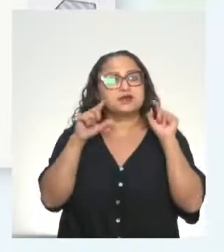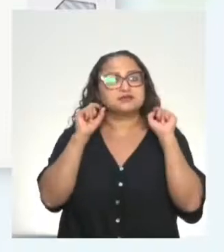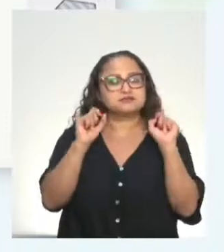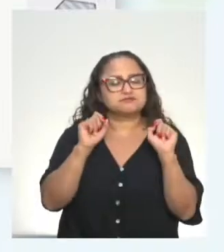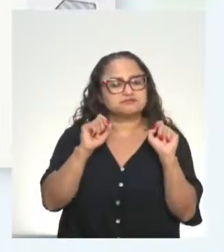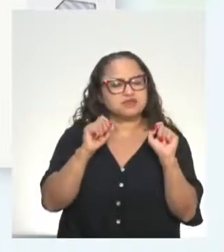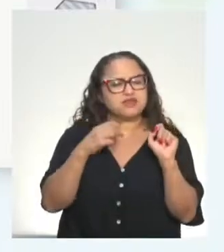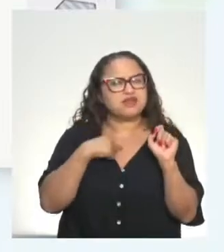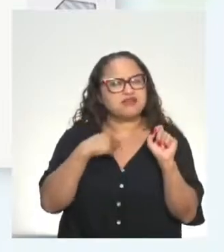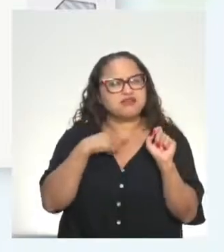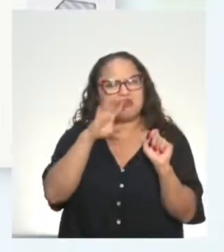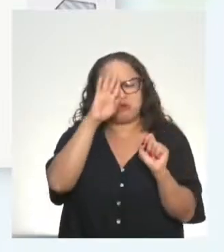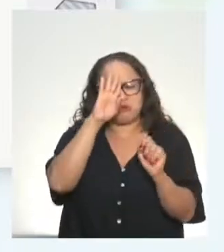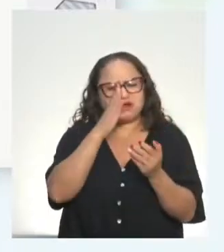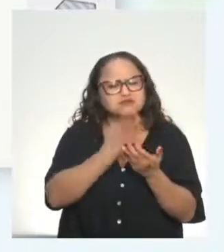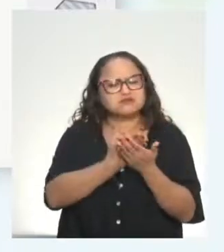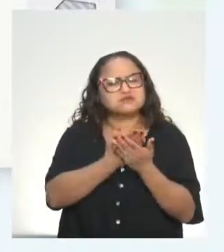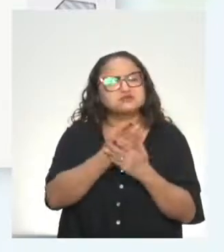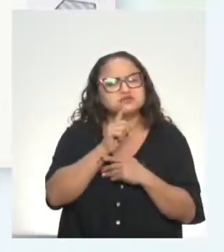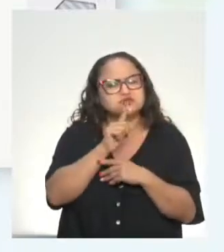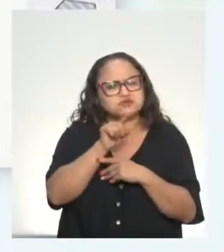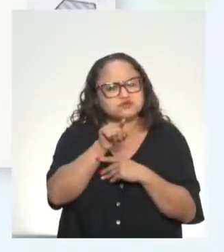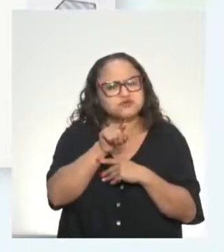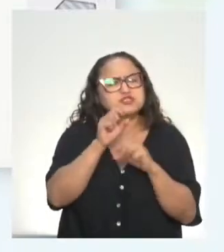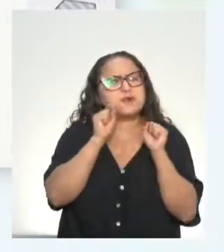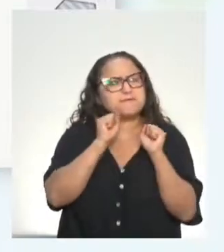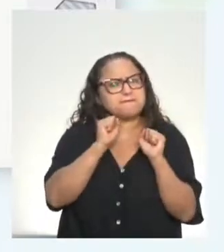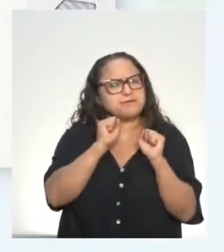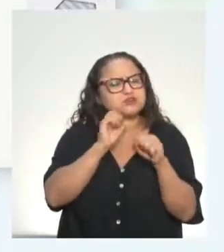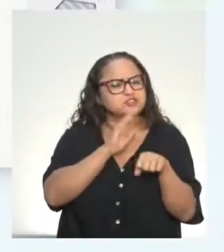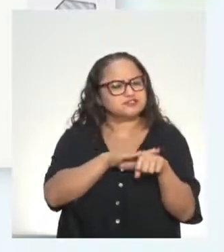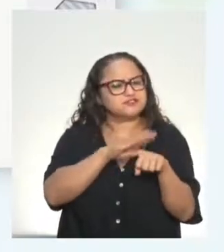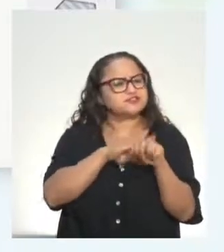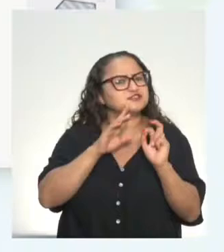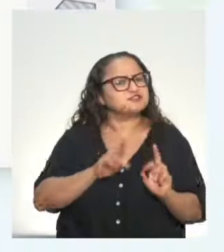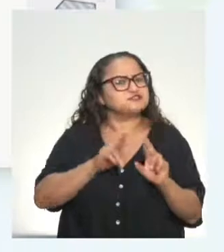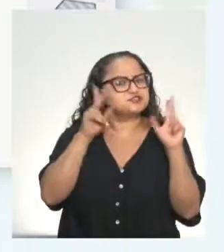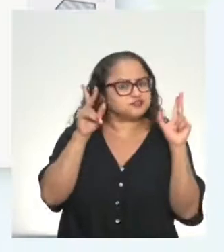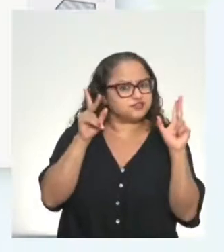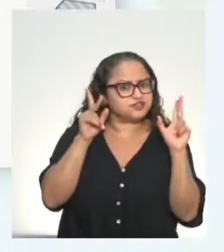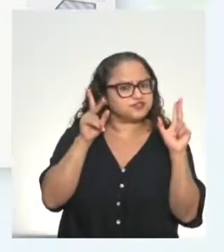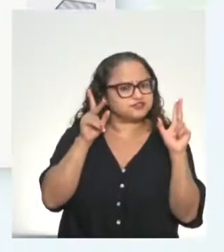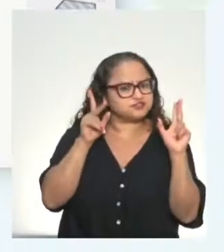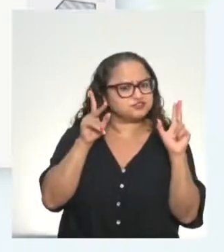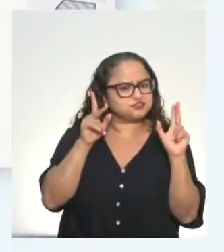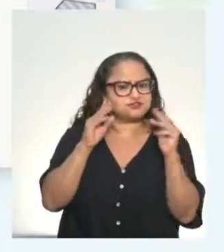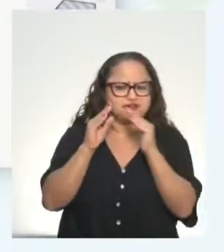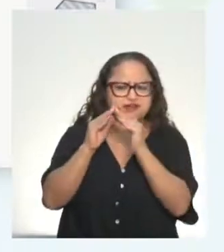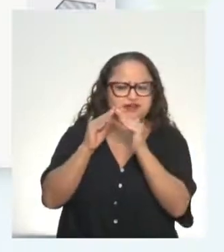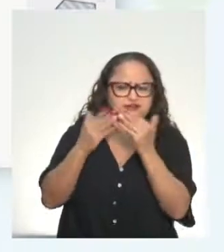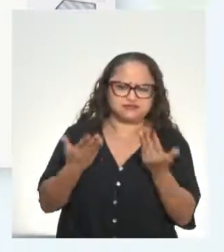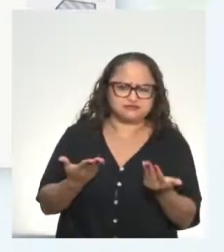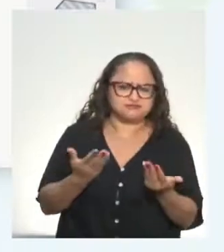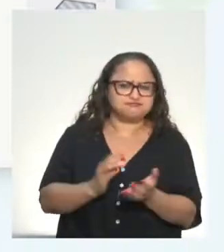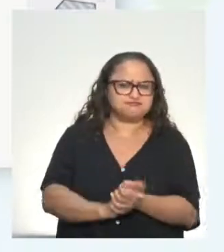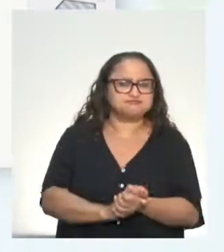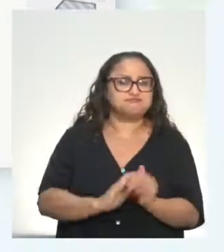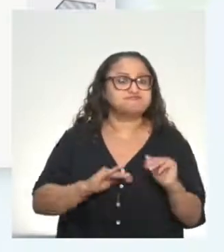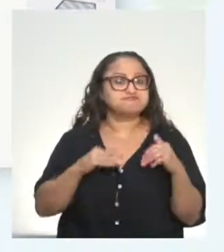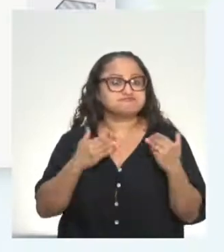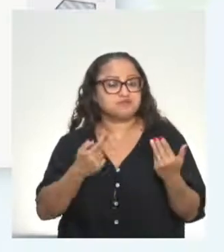eu acho que de repente você não queria fazer exatamente uma casa como essa, você de repente queria uma casa diferente. Então